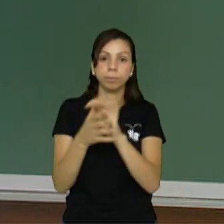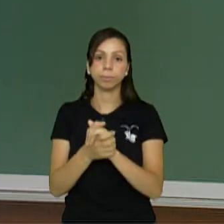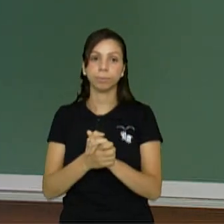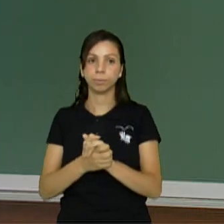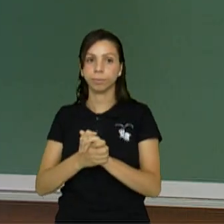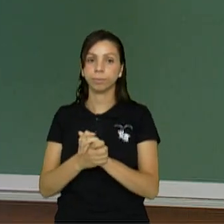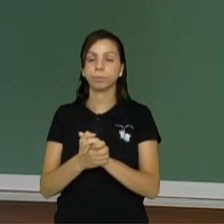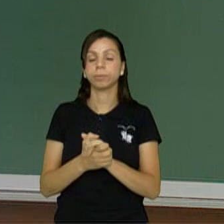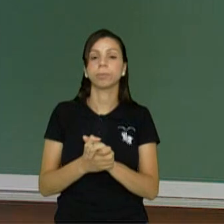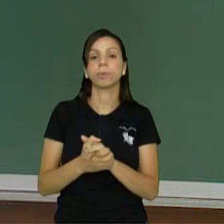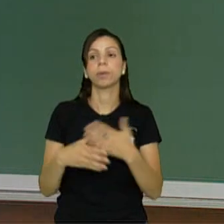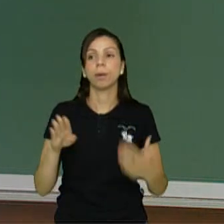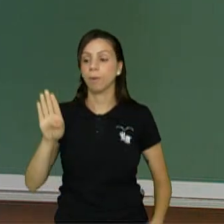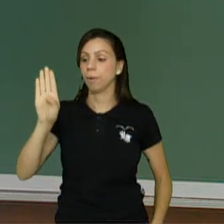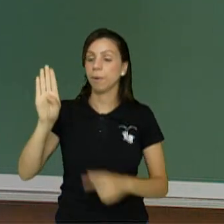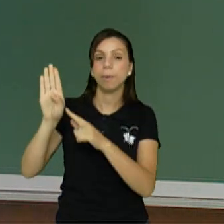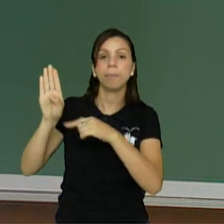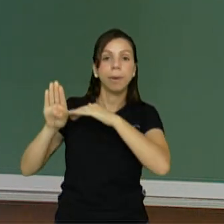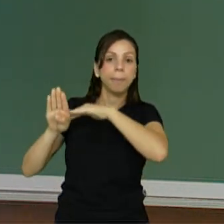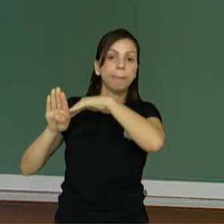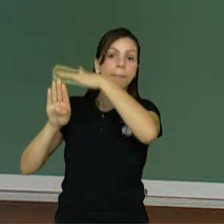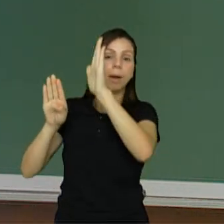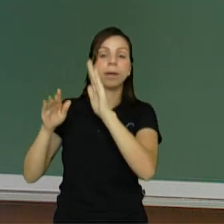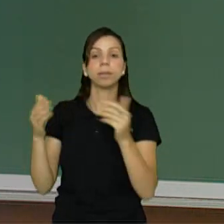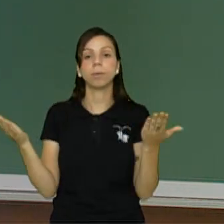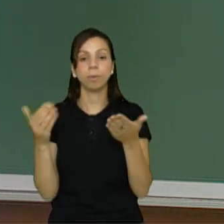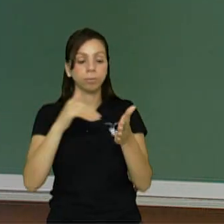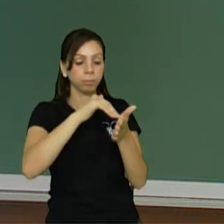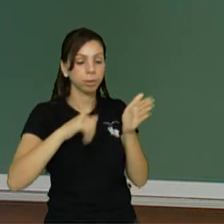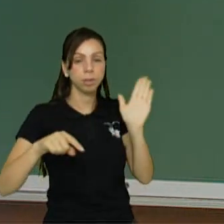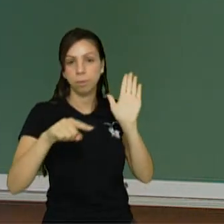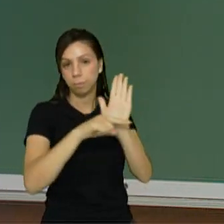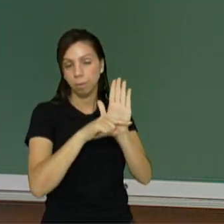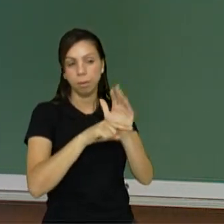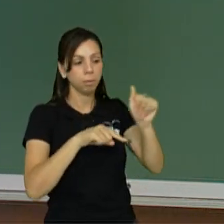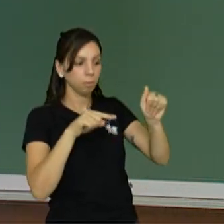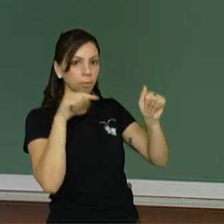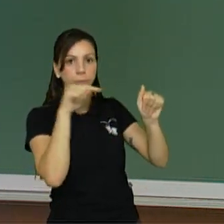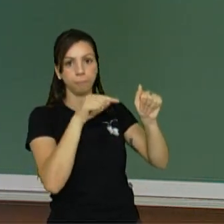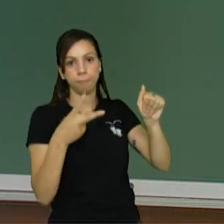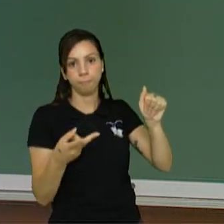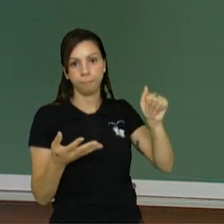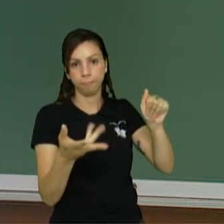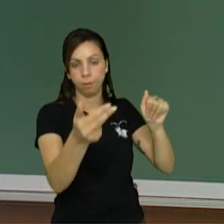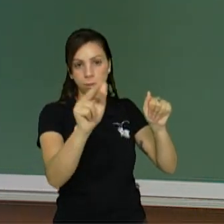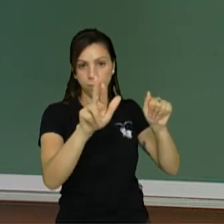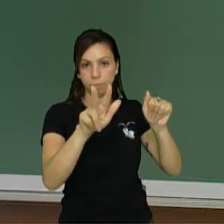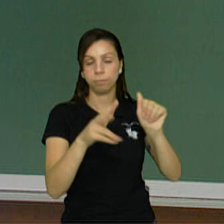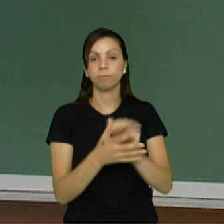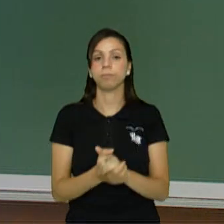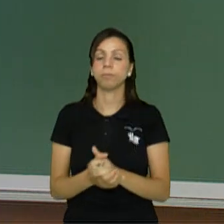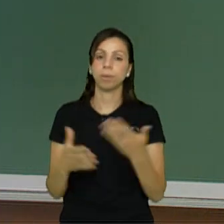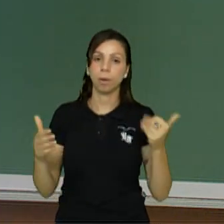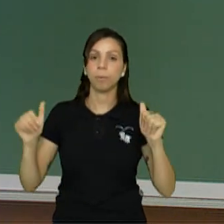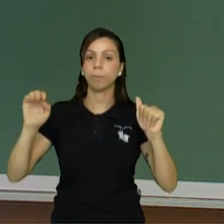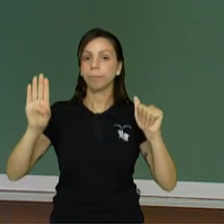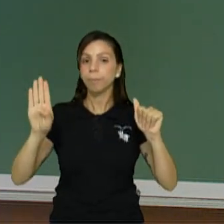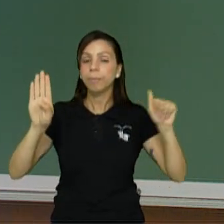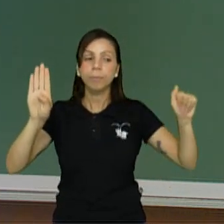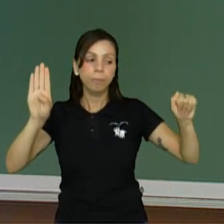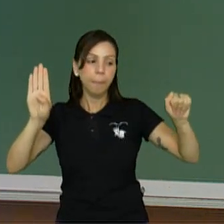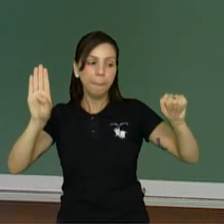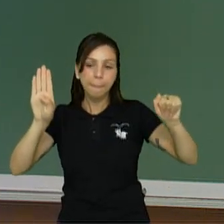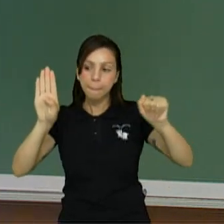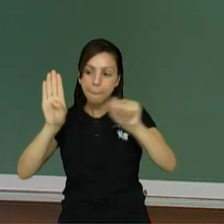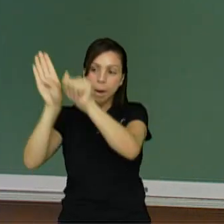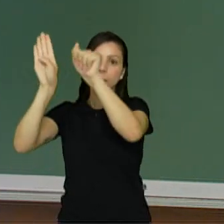que é maior, e subtrai da velocidade de A, que é menor. Pense, né? Vamos colocar números. Colidiu. O B